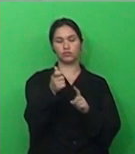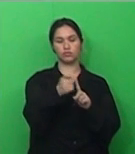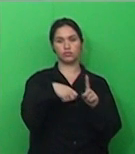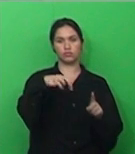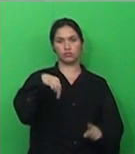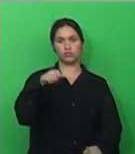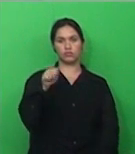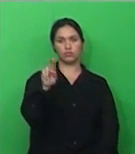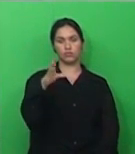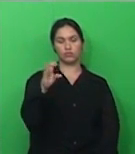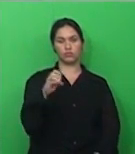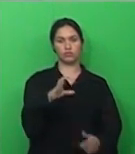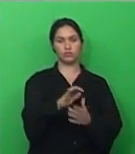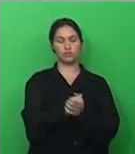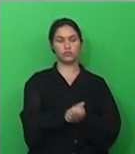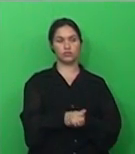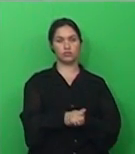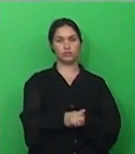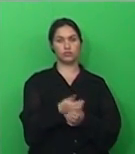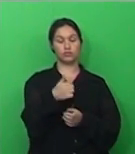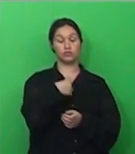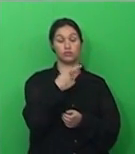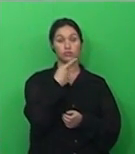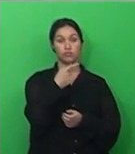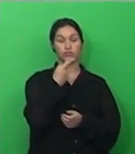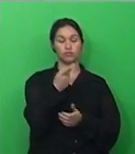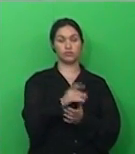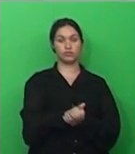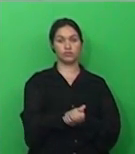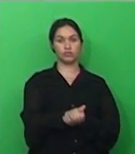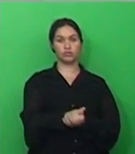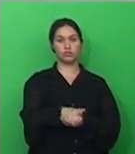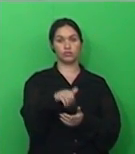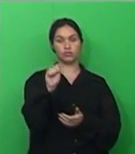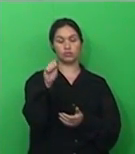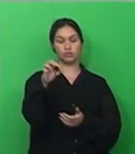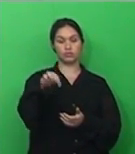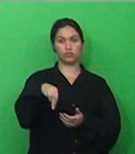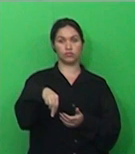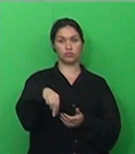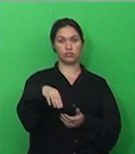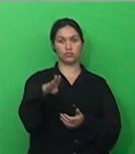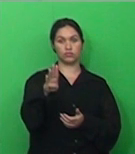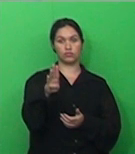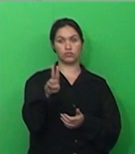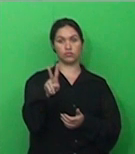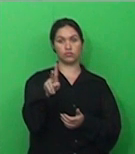precisamente, Venho falando muito sobre a questão do ambulatório de feridas, vereador Toninho.